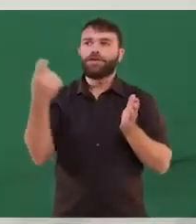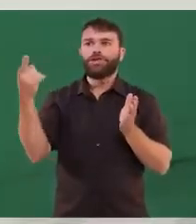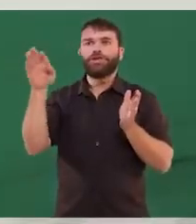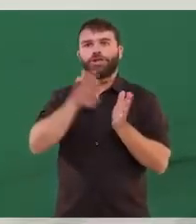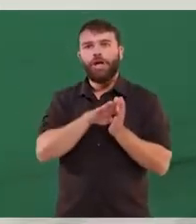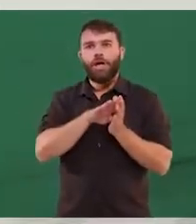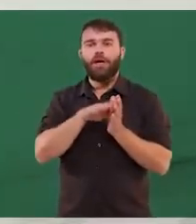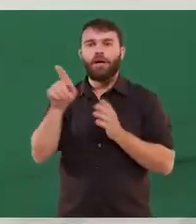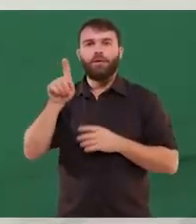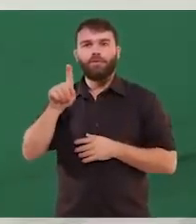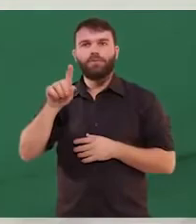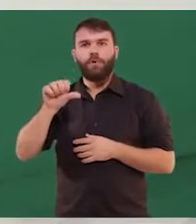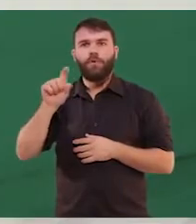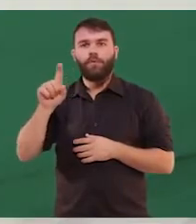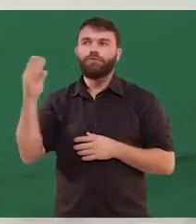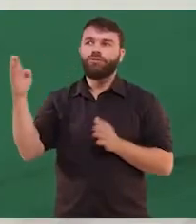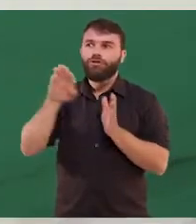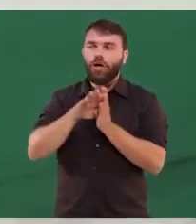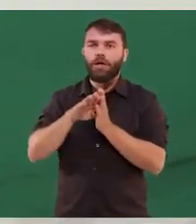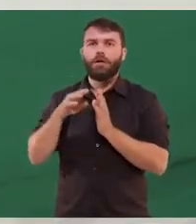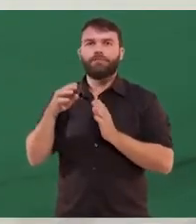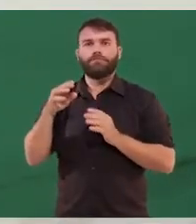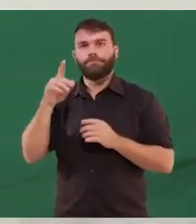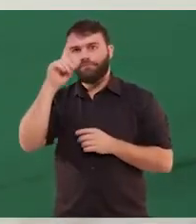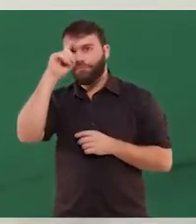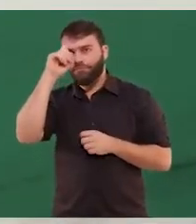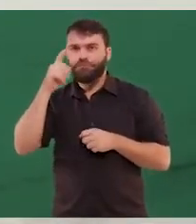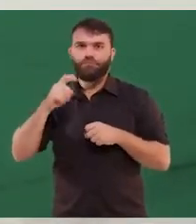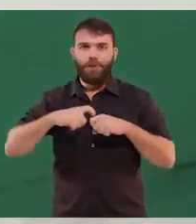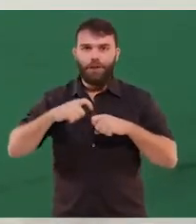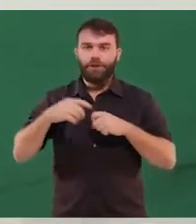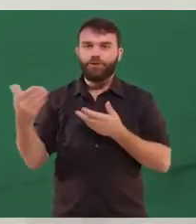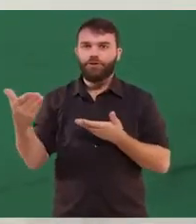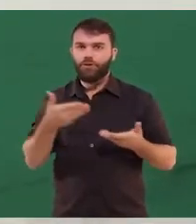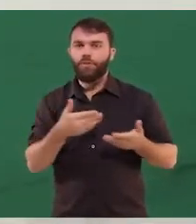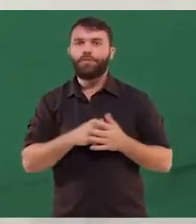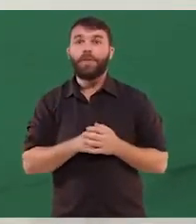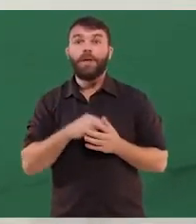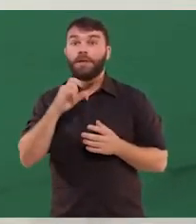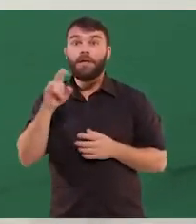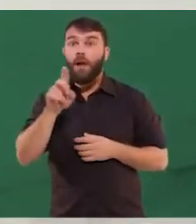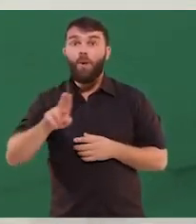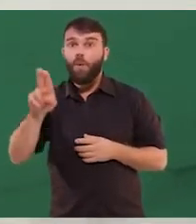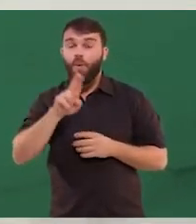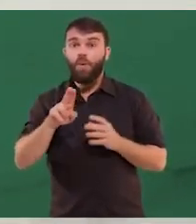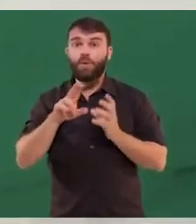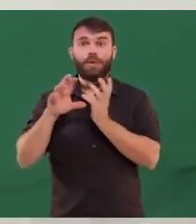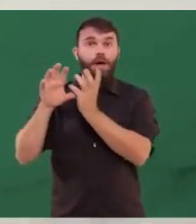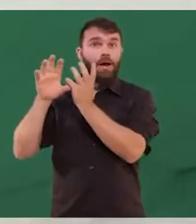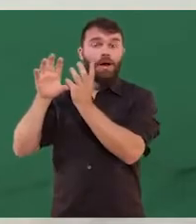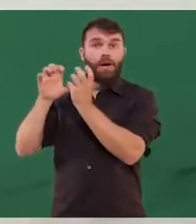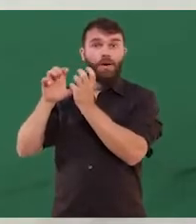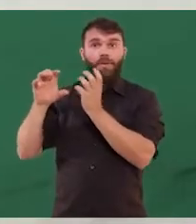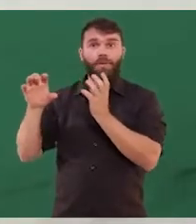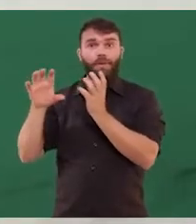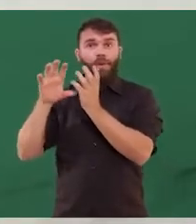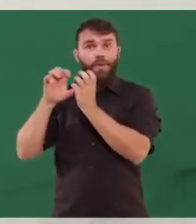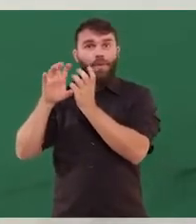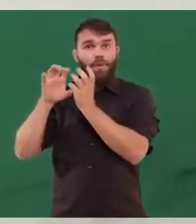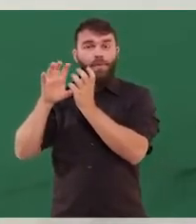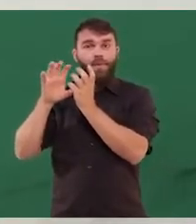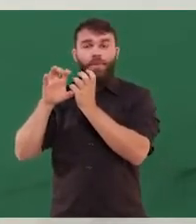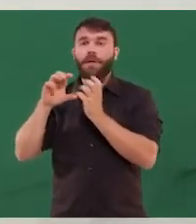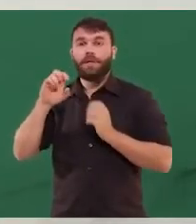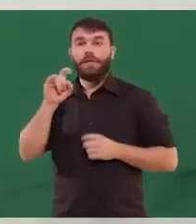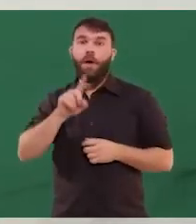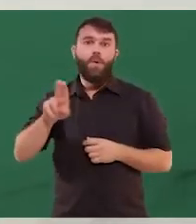Até a chegada do serviço de urgência e emergência. Caso a criança não use oxigênio, ventile a criança somente